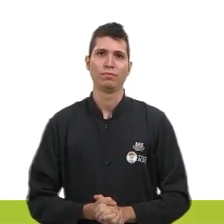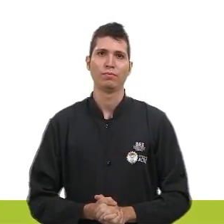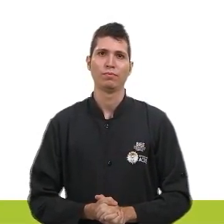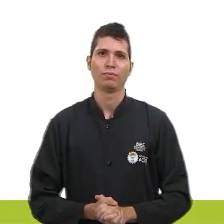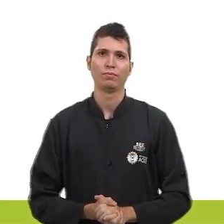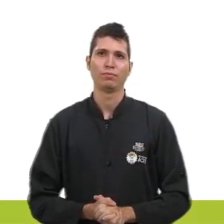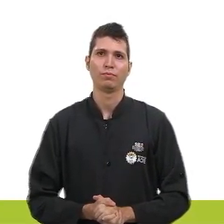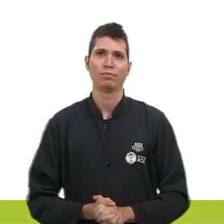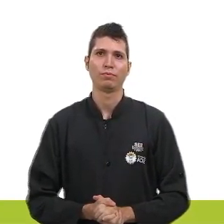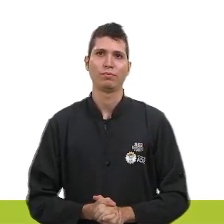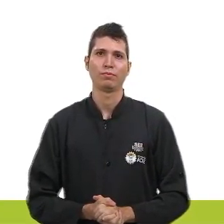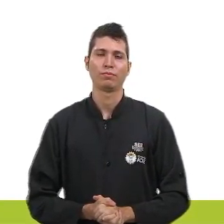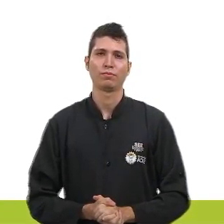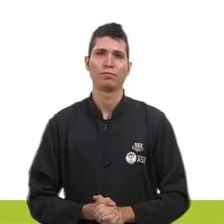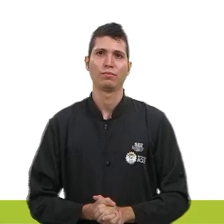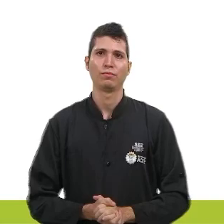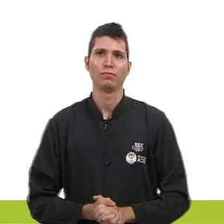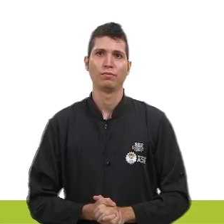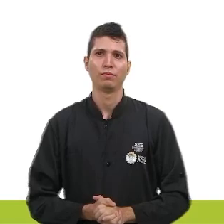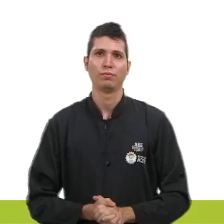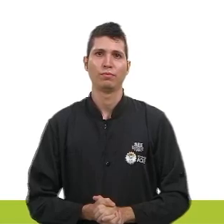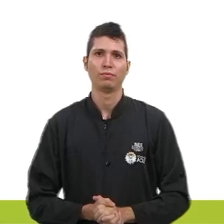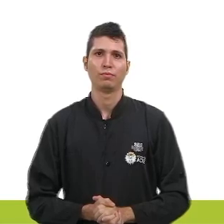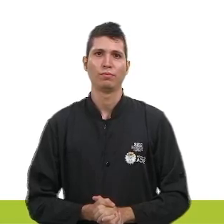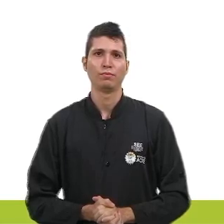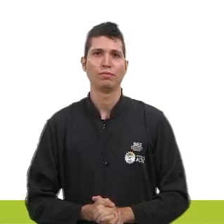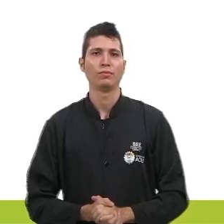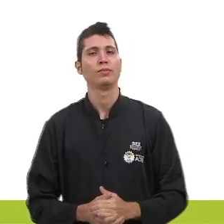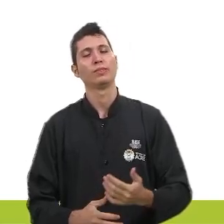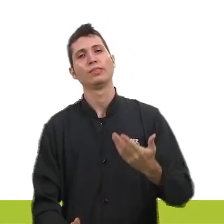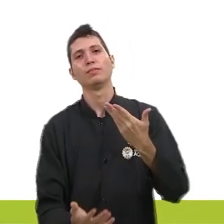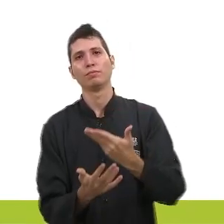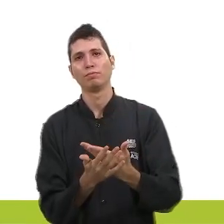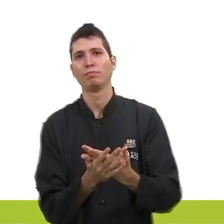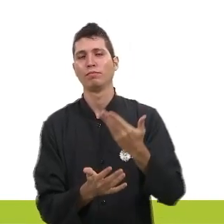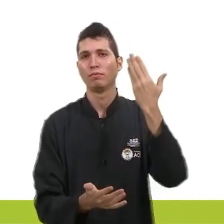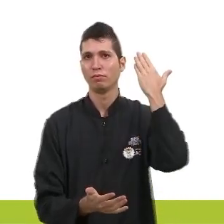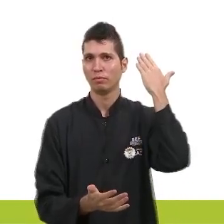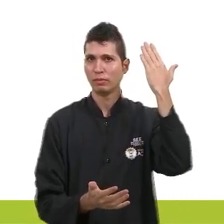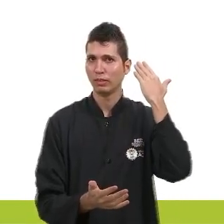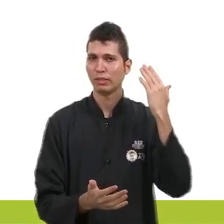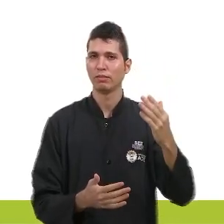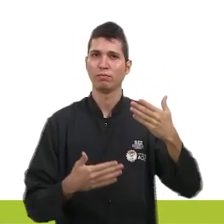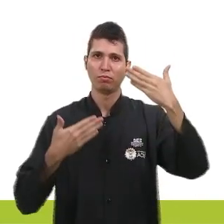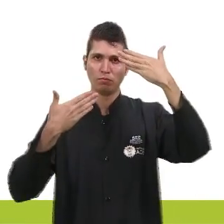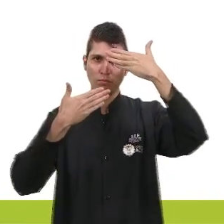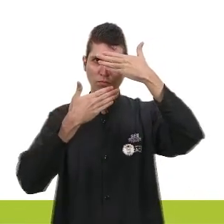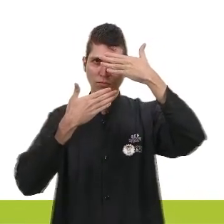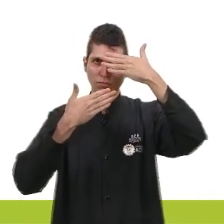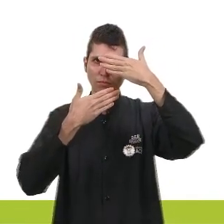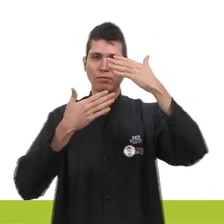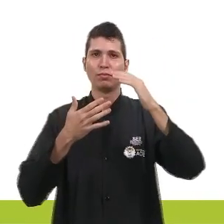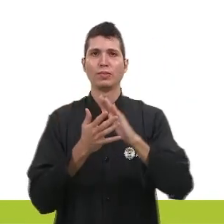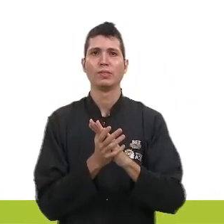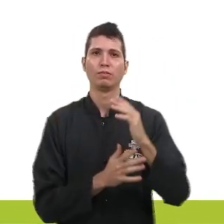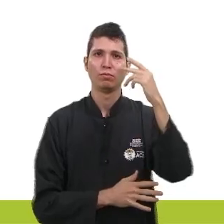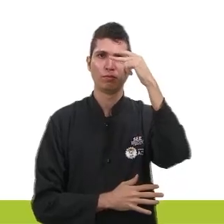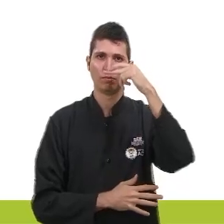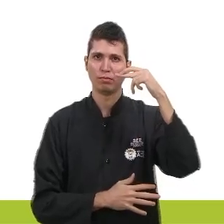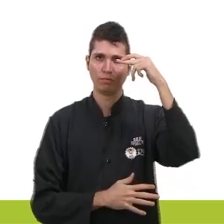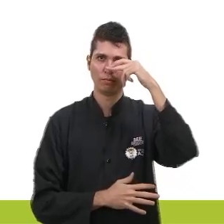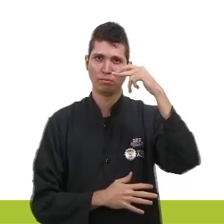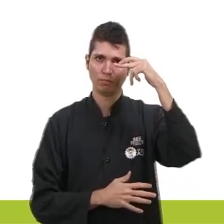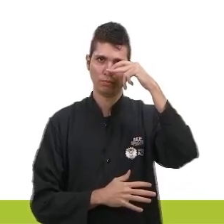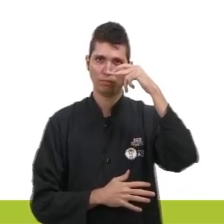Então, galera, nós estávamos abordando, né? Vimos na aula anterior que os muçulmanos, observem, né,